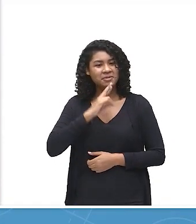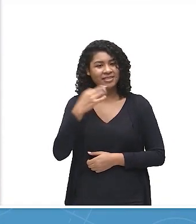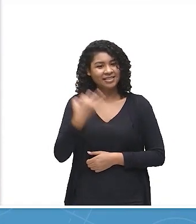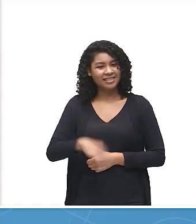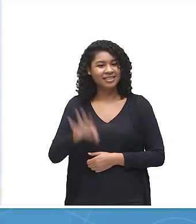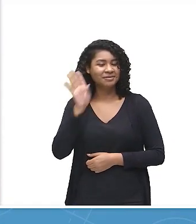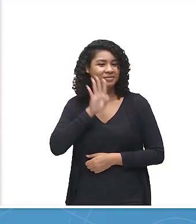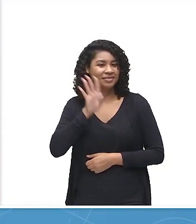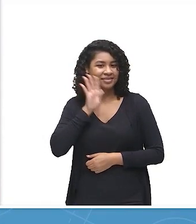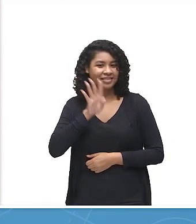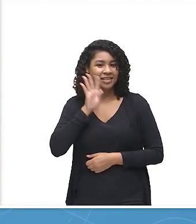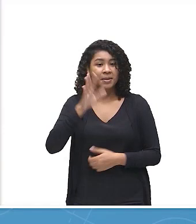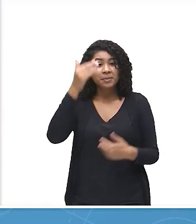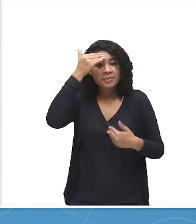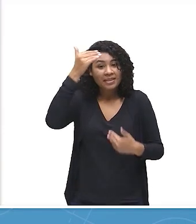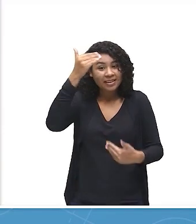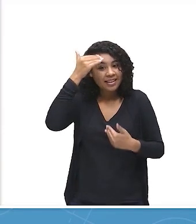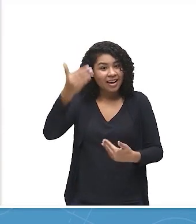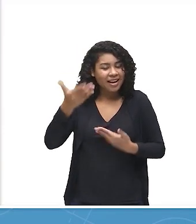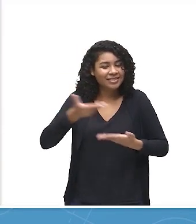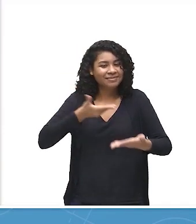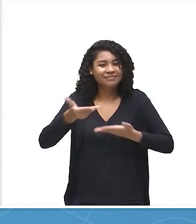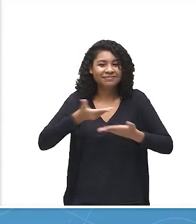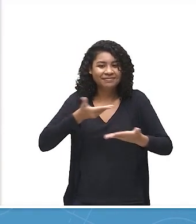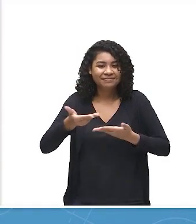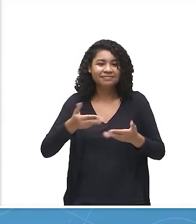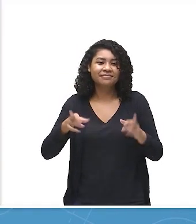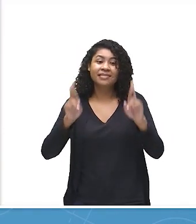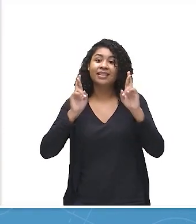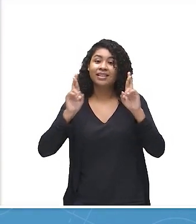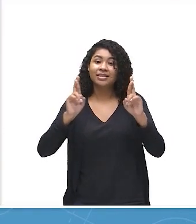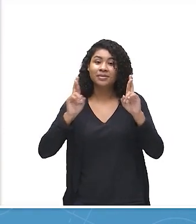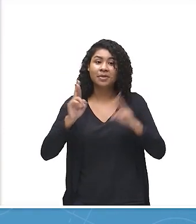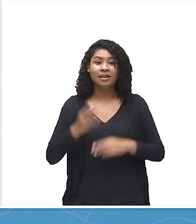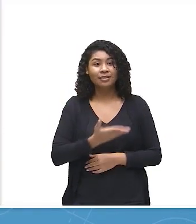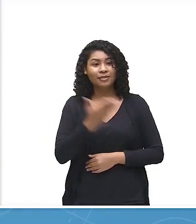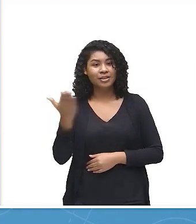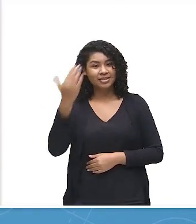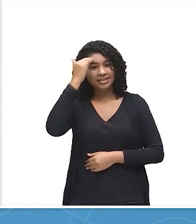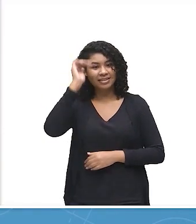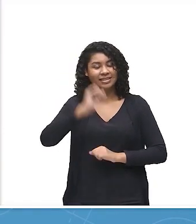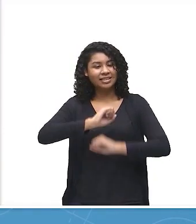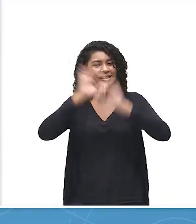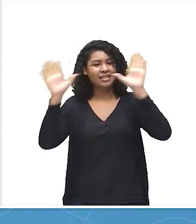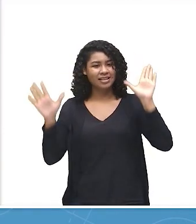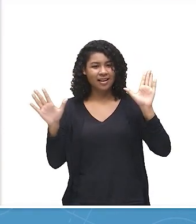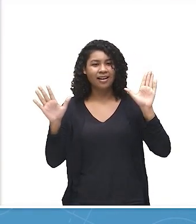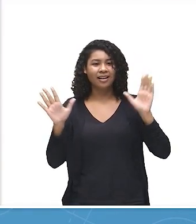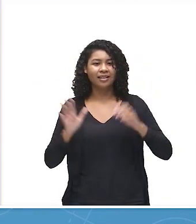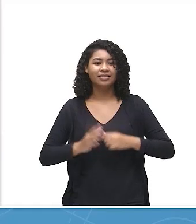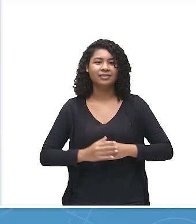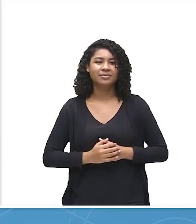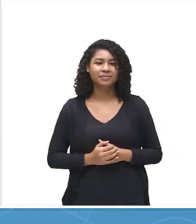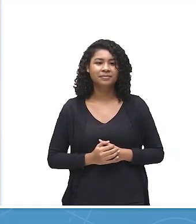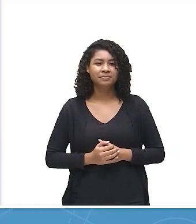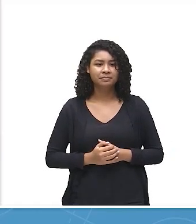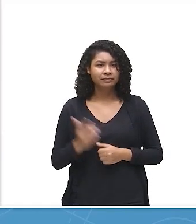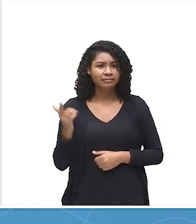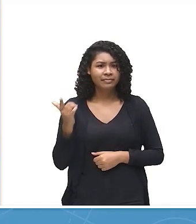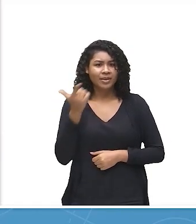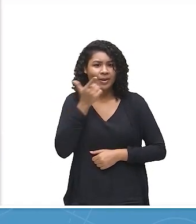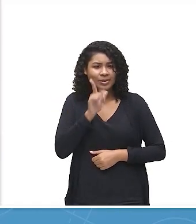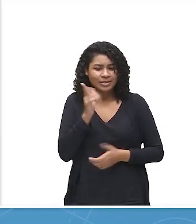ser os demais verbos, tá, pessoal? Porque observem aí a alternativa, observem a imagem, né? Se não tivesse